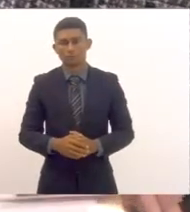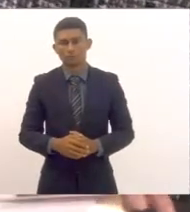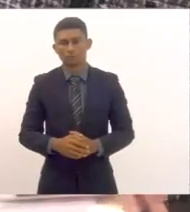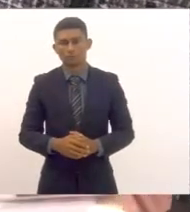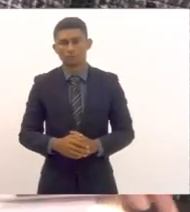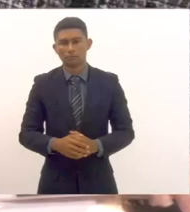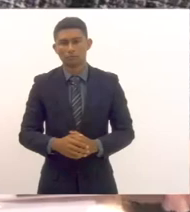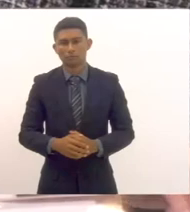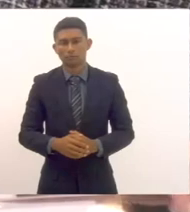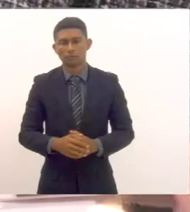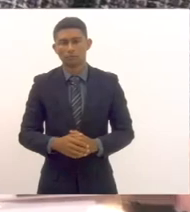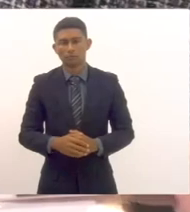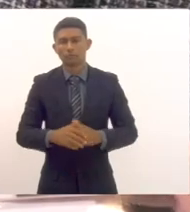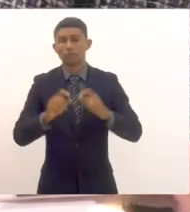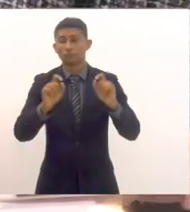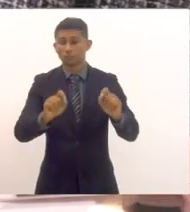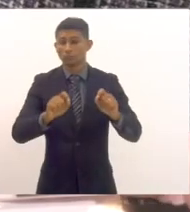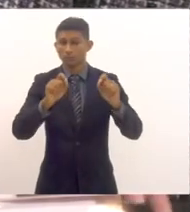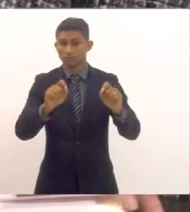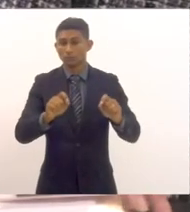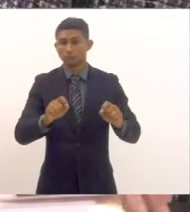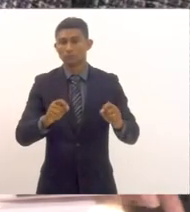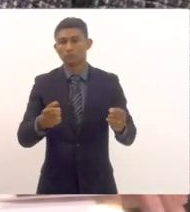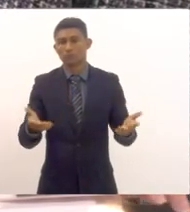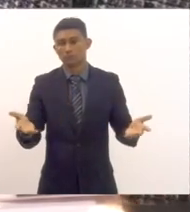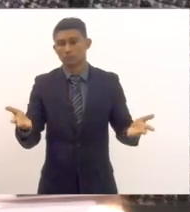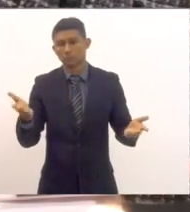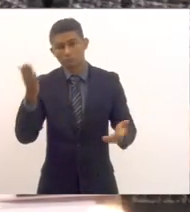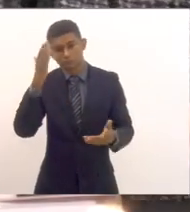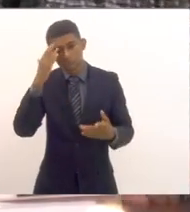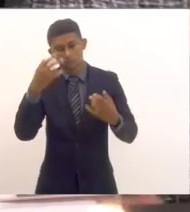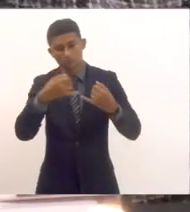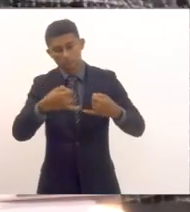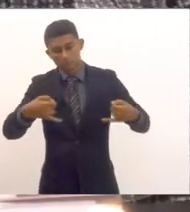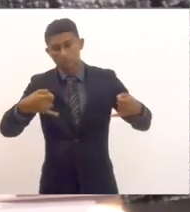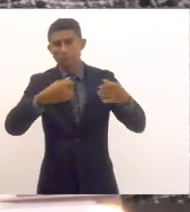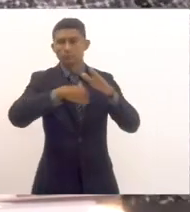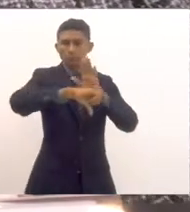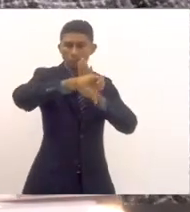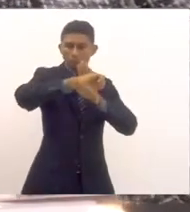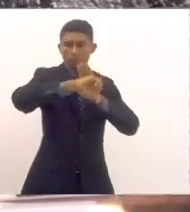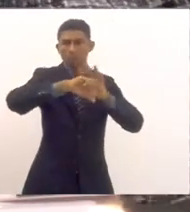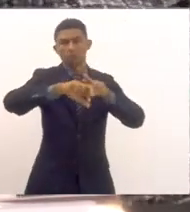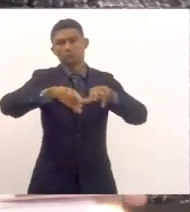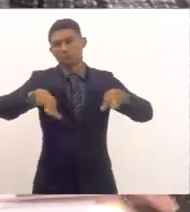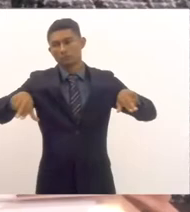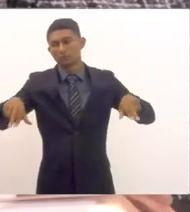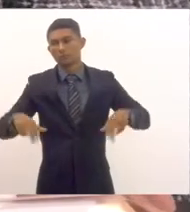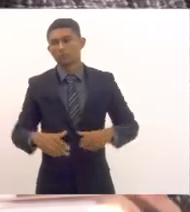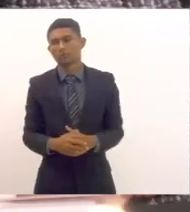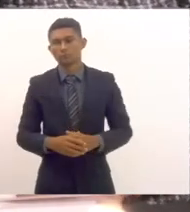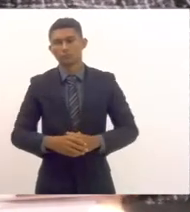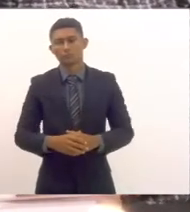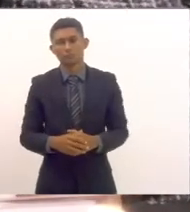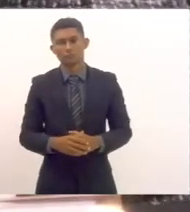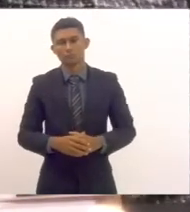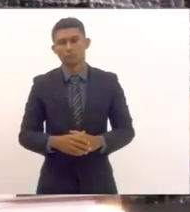Essa é a questão da mancha dos fios e cabos e evidentemente